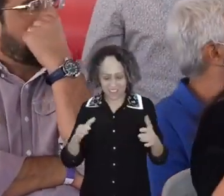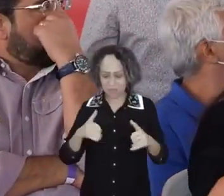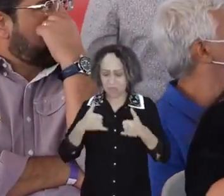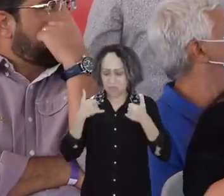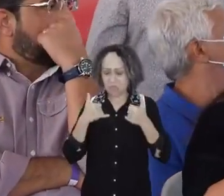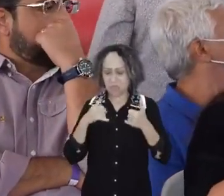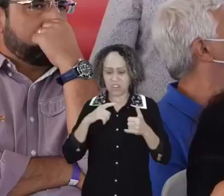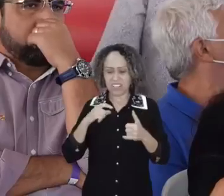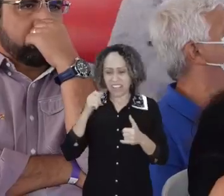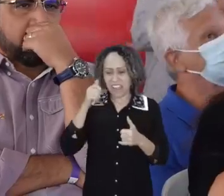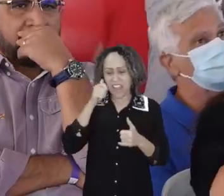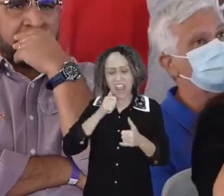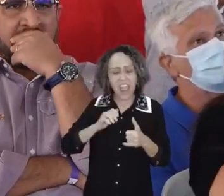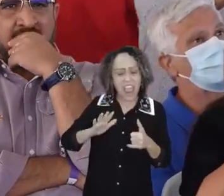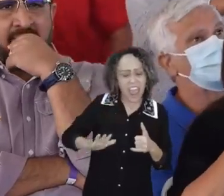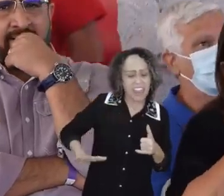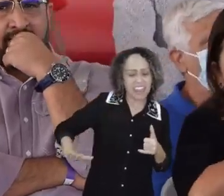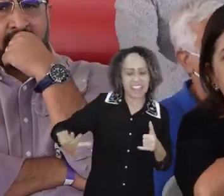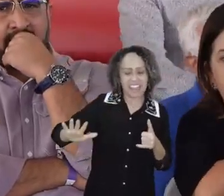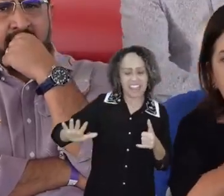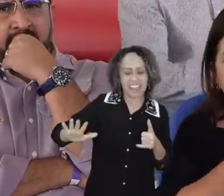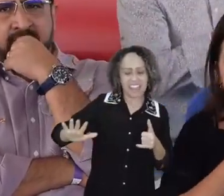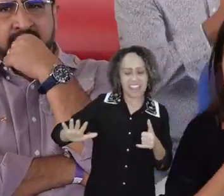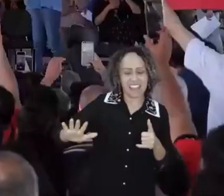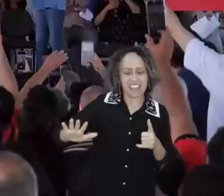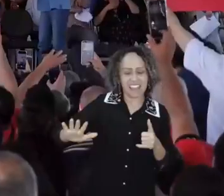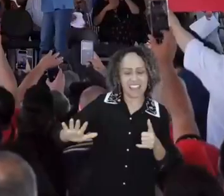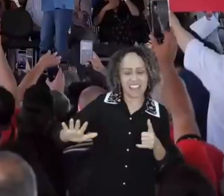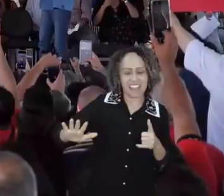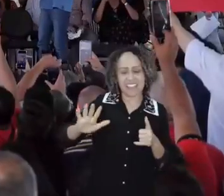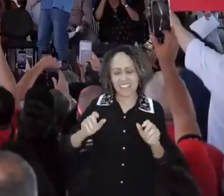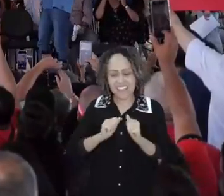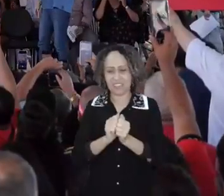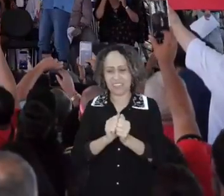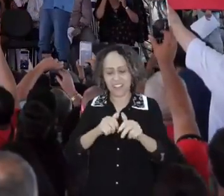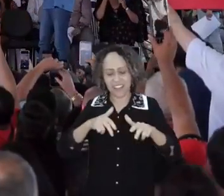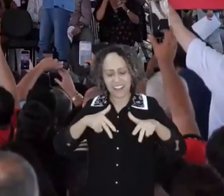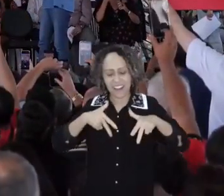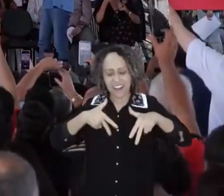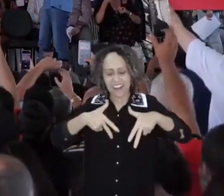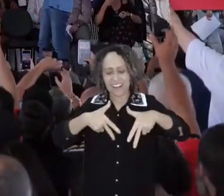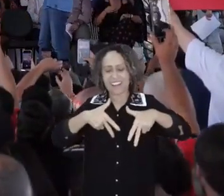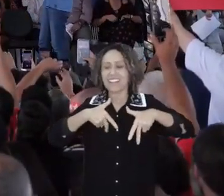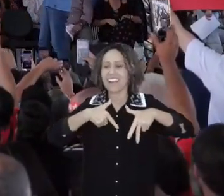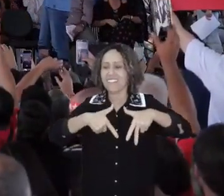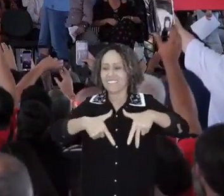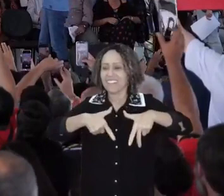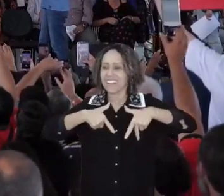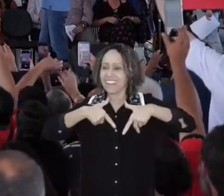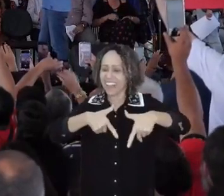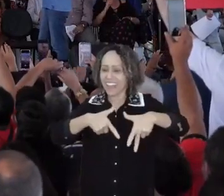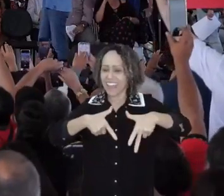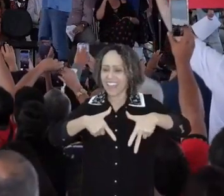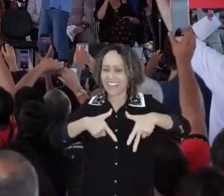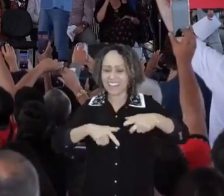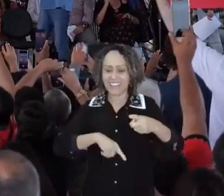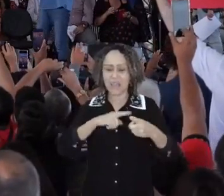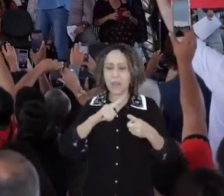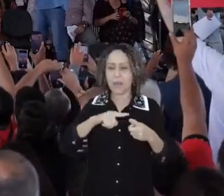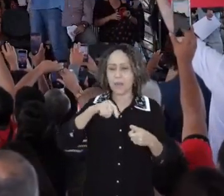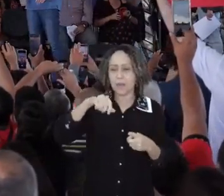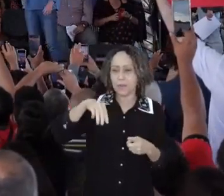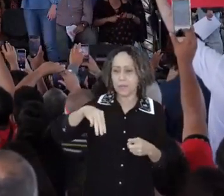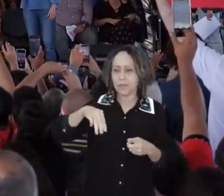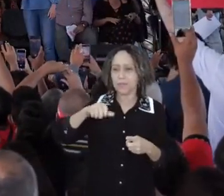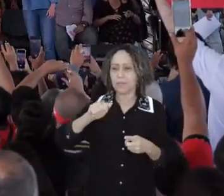da militância. Orgulho mesmo. Viu, Marília, minha prefeita? Viu, Janja, minha companheira? Em nome de vocês, saudar todas as